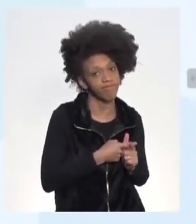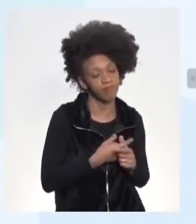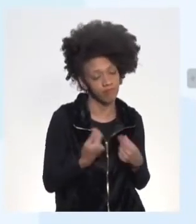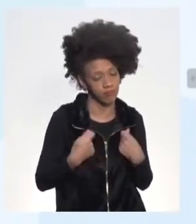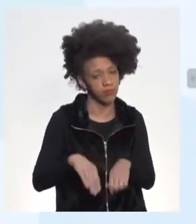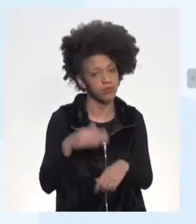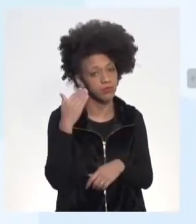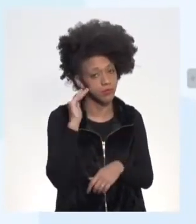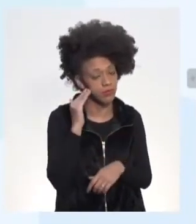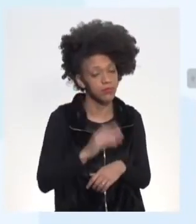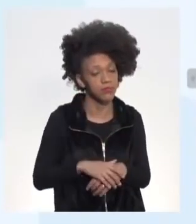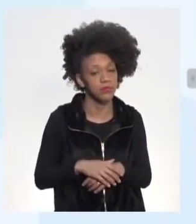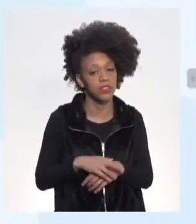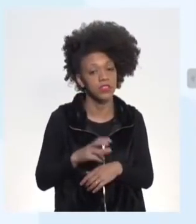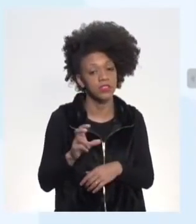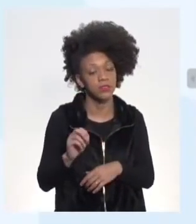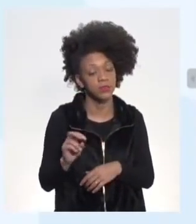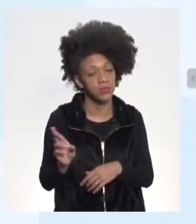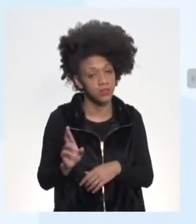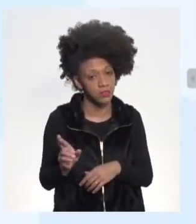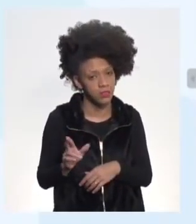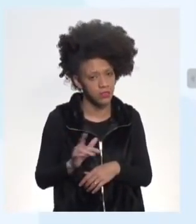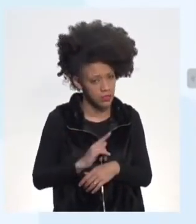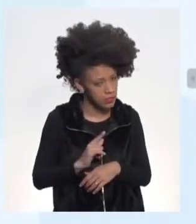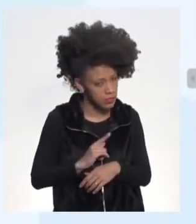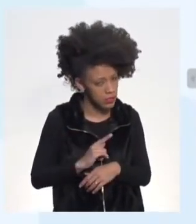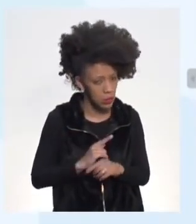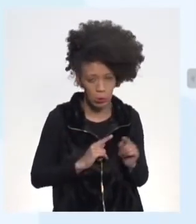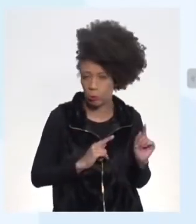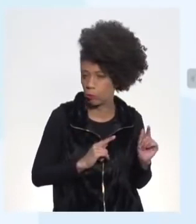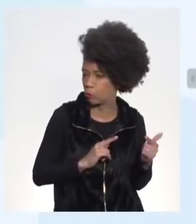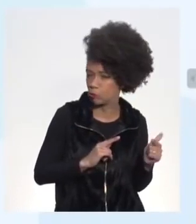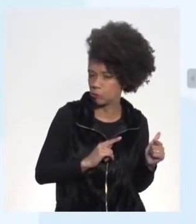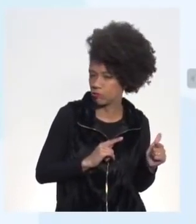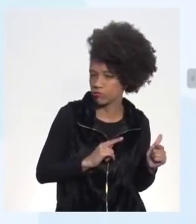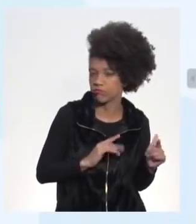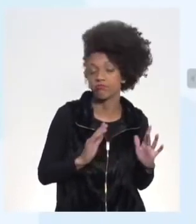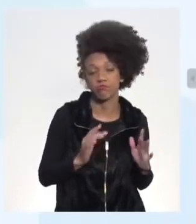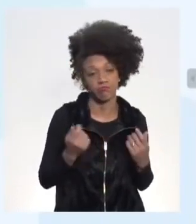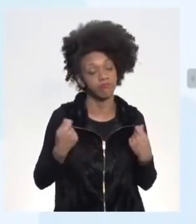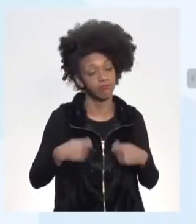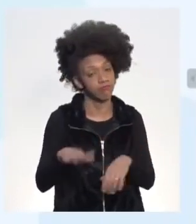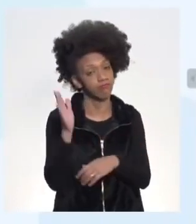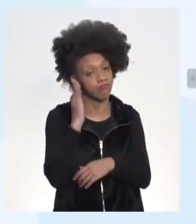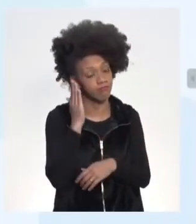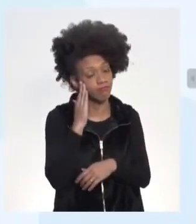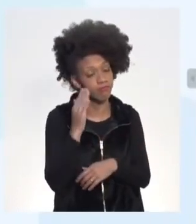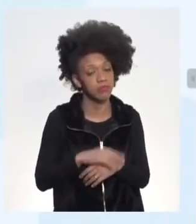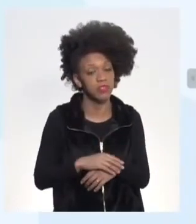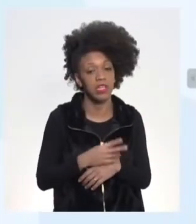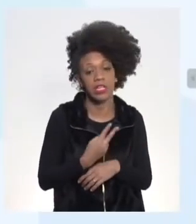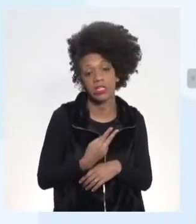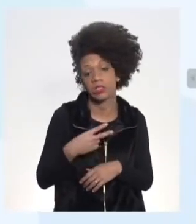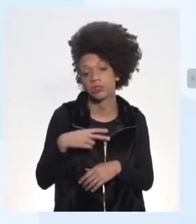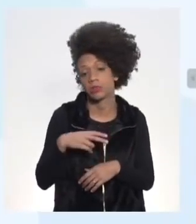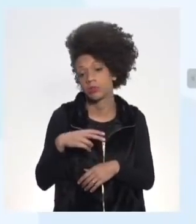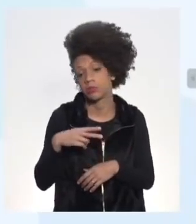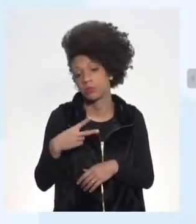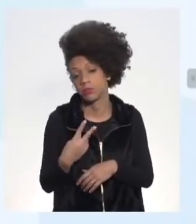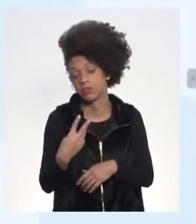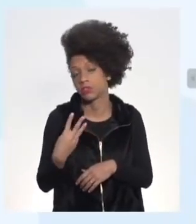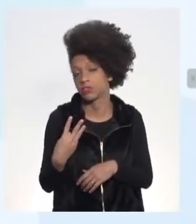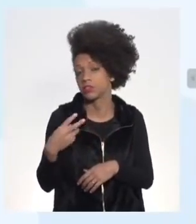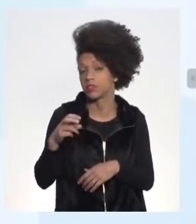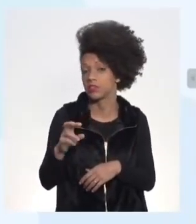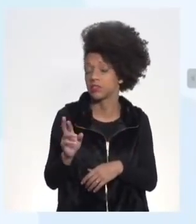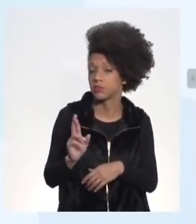que R$ 50 por mês eu vou ter condições ou não de pagar. Exatamente. Não E é- até que ponto, de repente, aqueles R$ 235